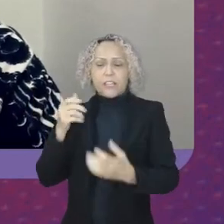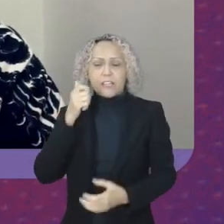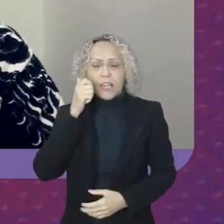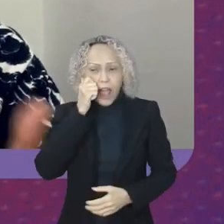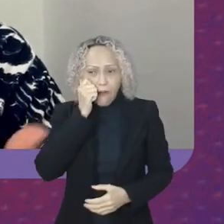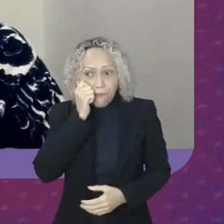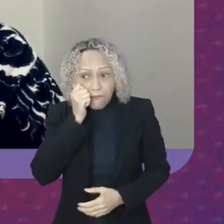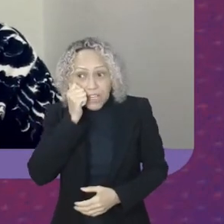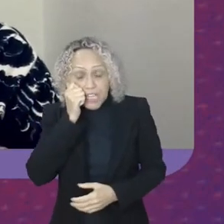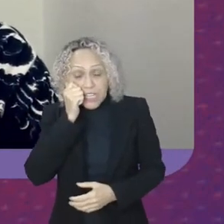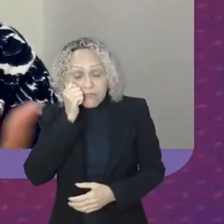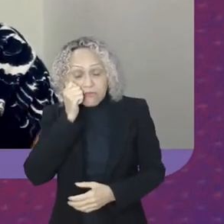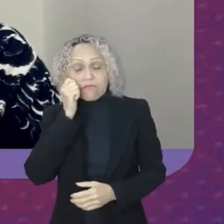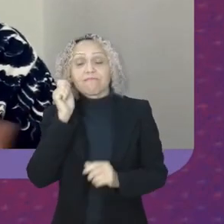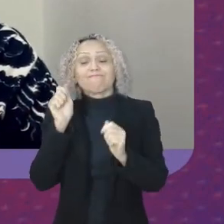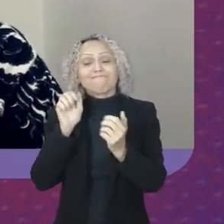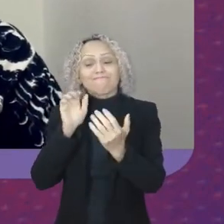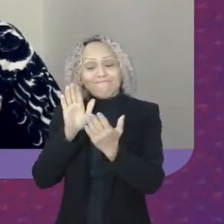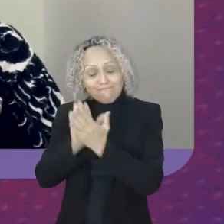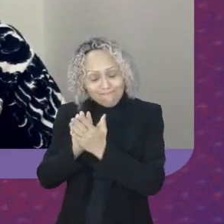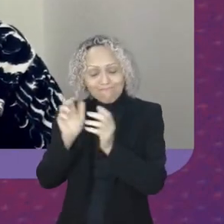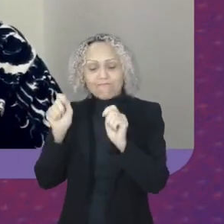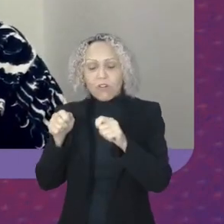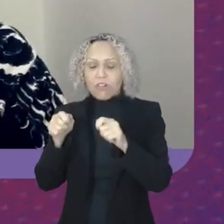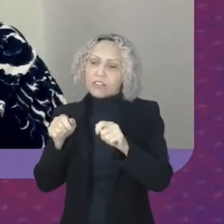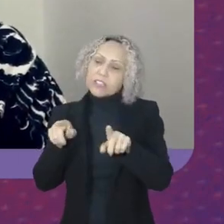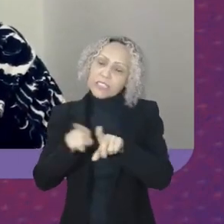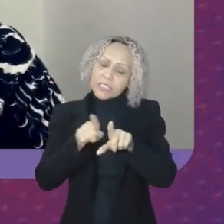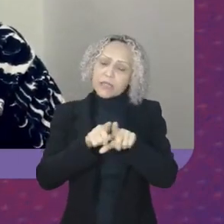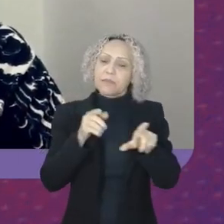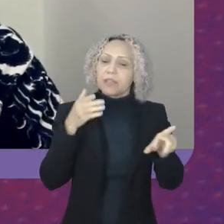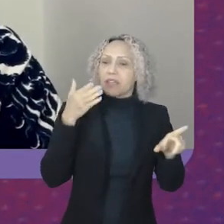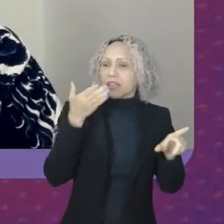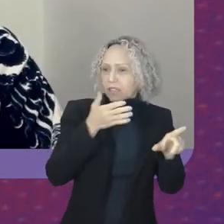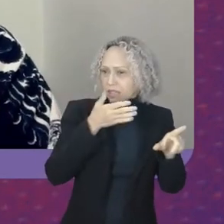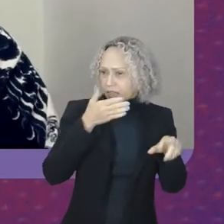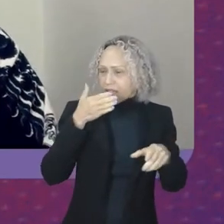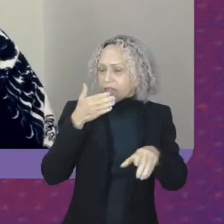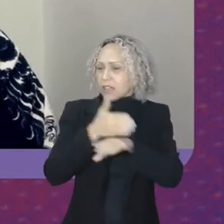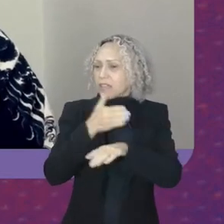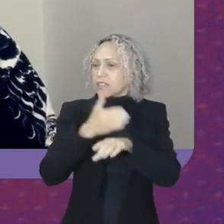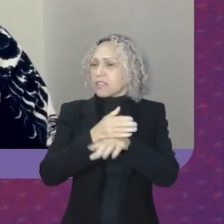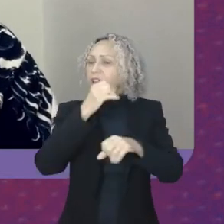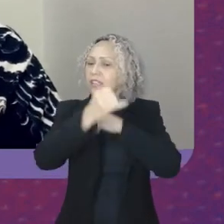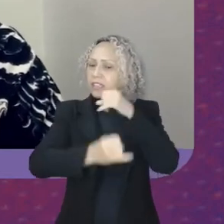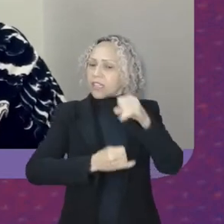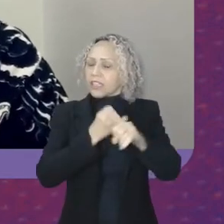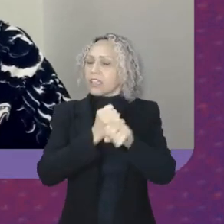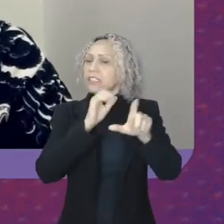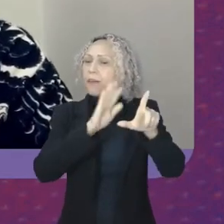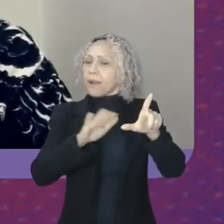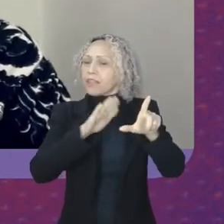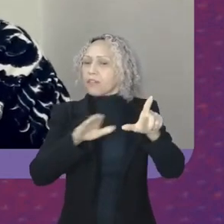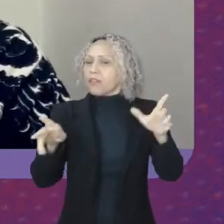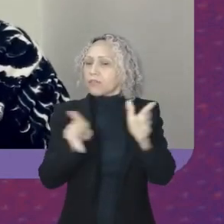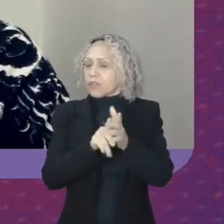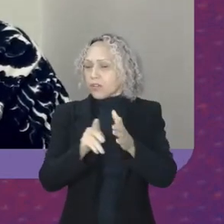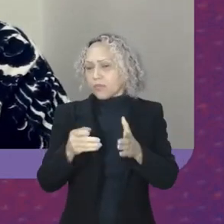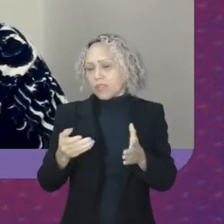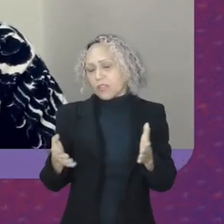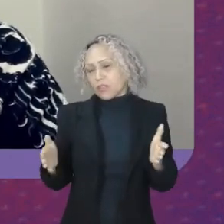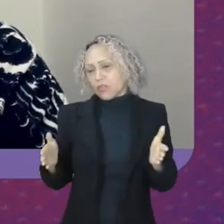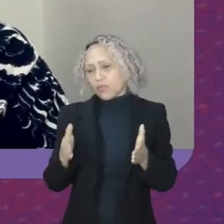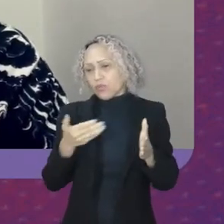nós conseguiremos fazer as entregas necessárias para as mulheres do